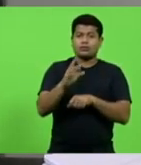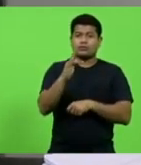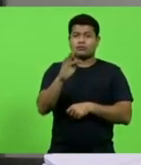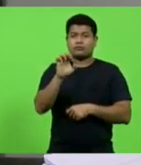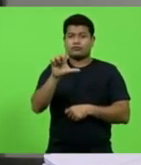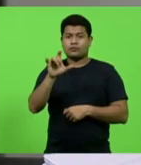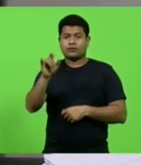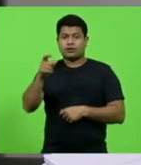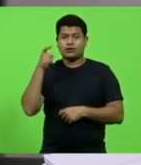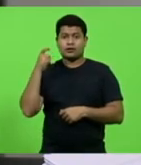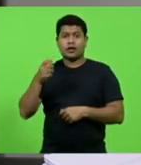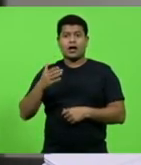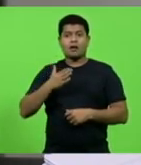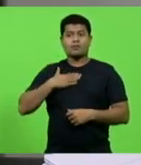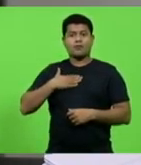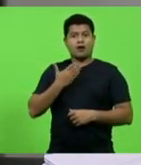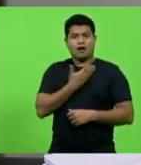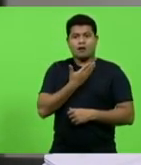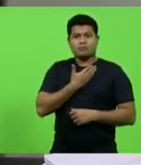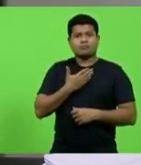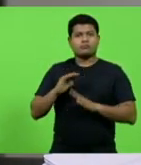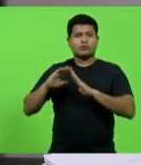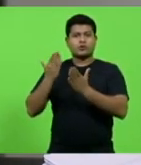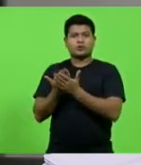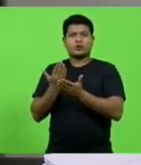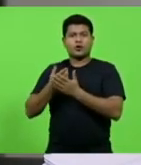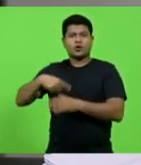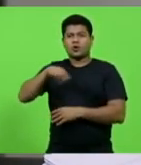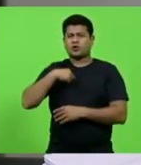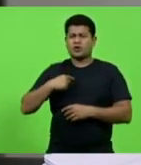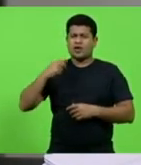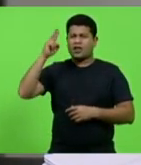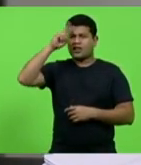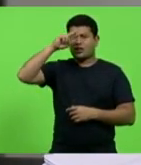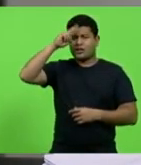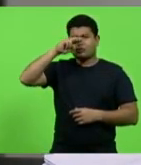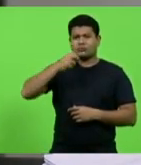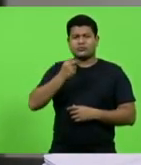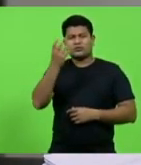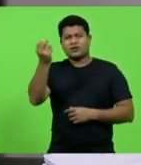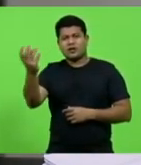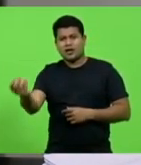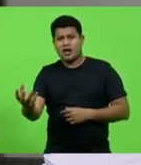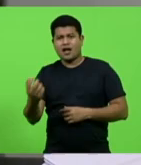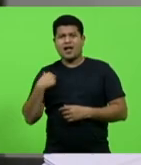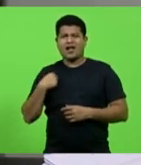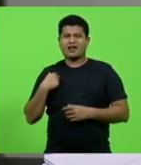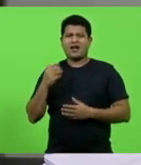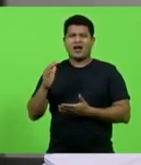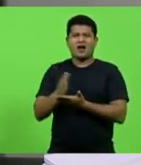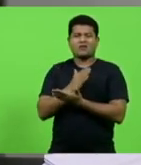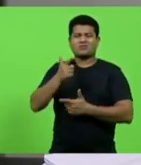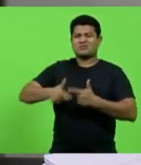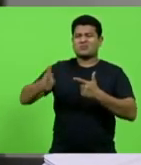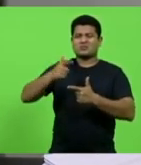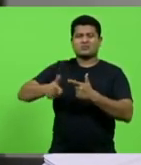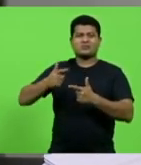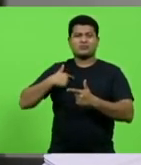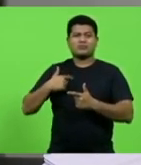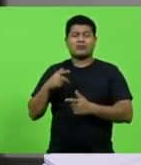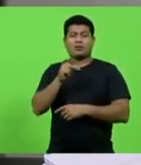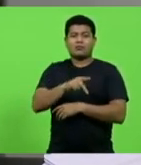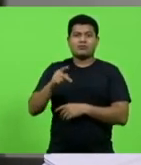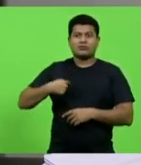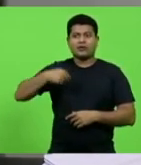meus colegas. E a gente relembra viagens, encrencas, professor que nós tentamos